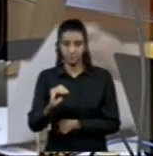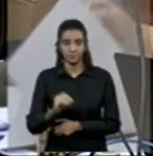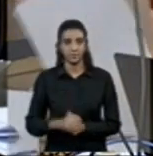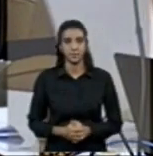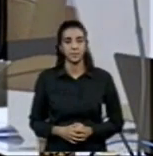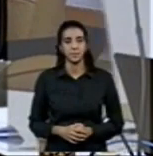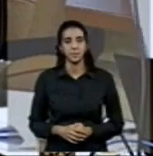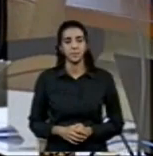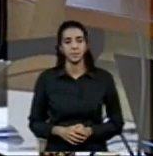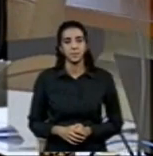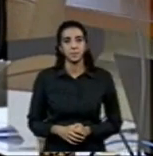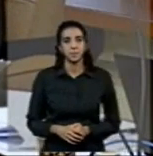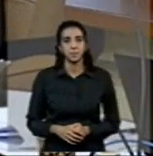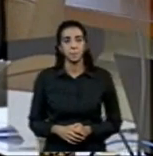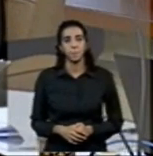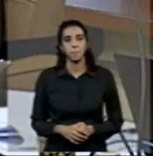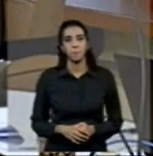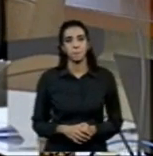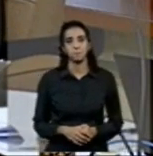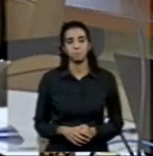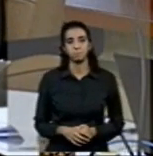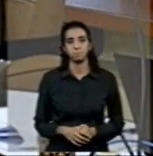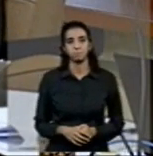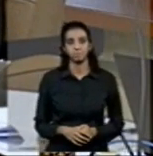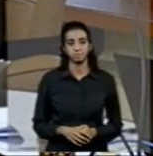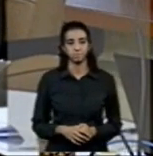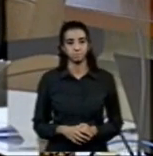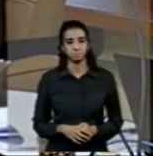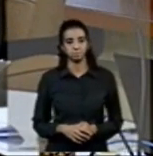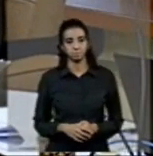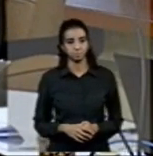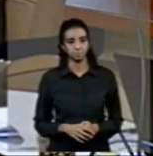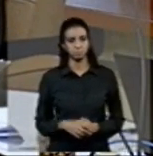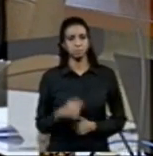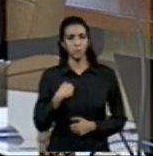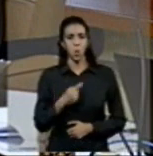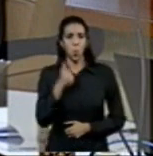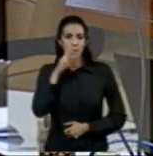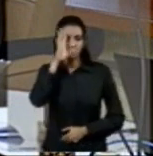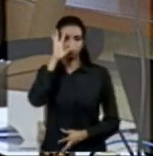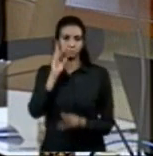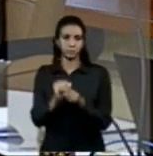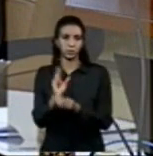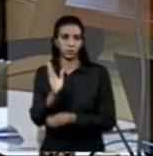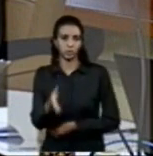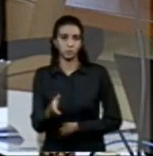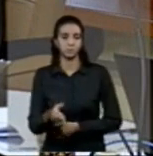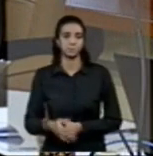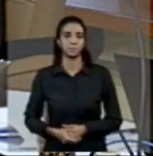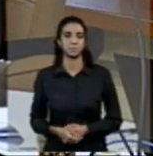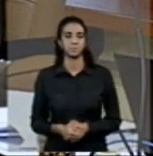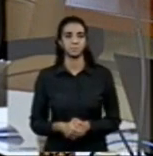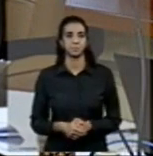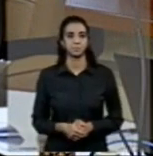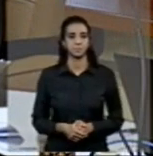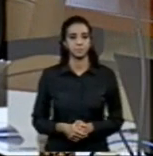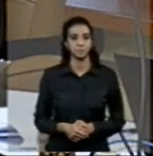170. Apesar da menção, e já vou rumando à conclusão, senhora presidente, as diversas